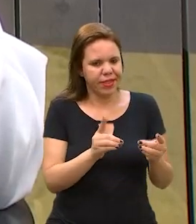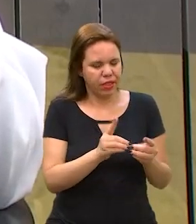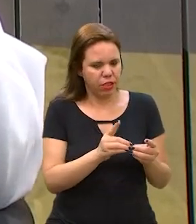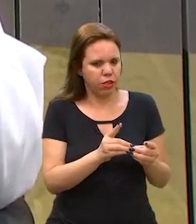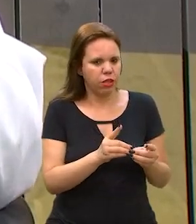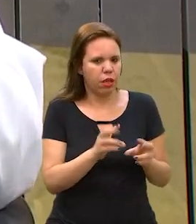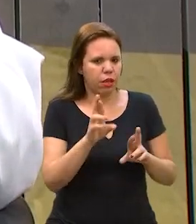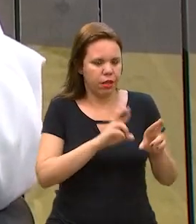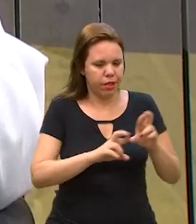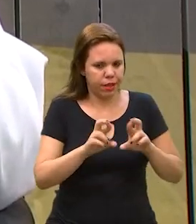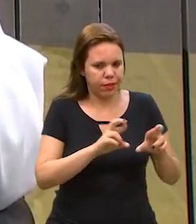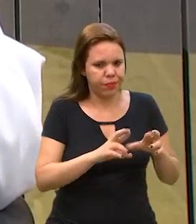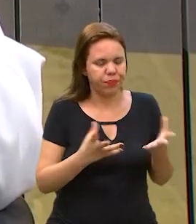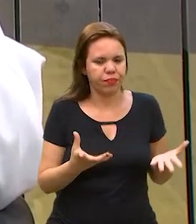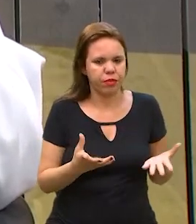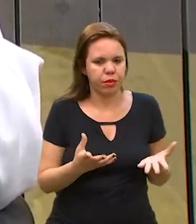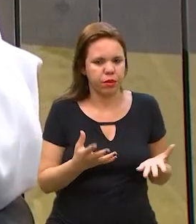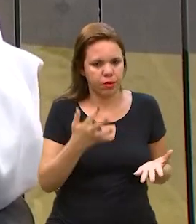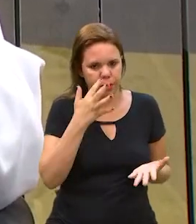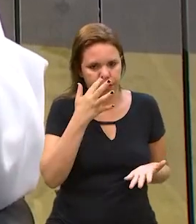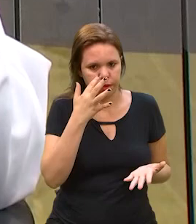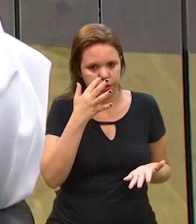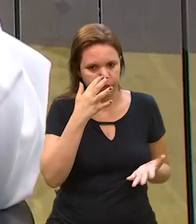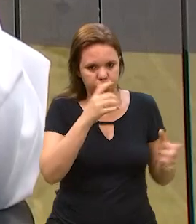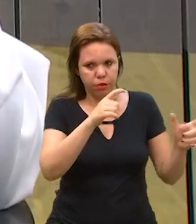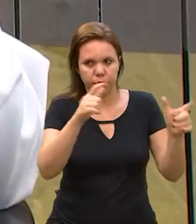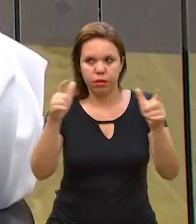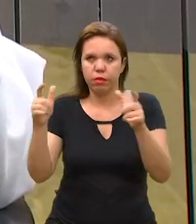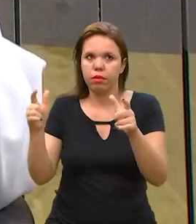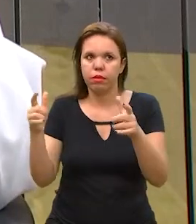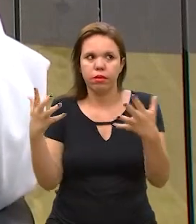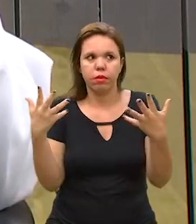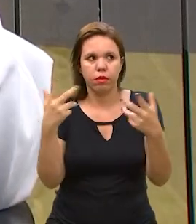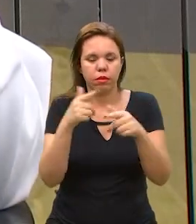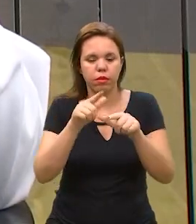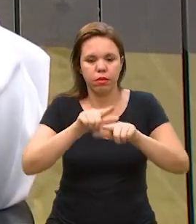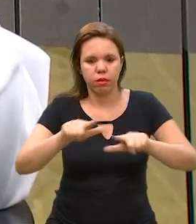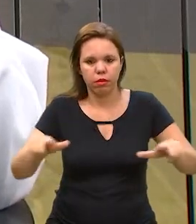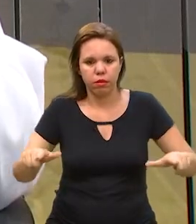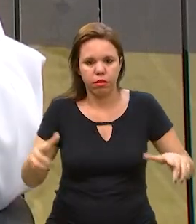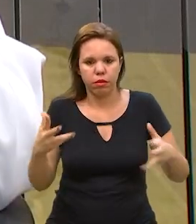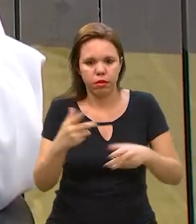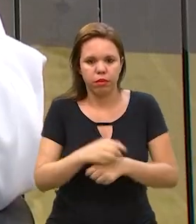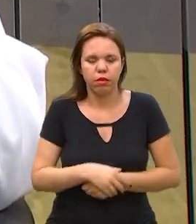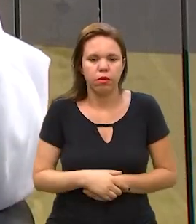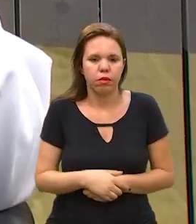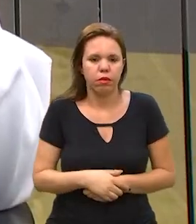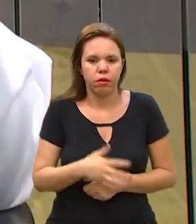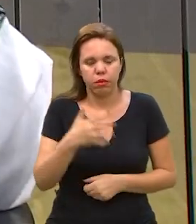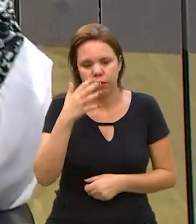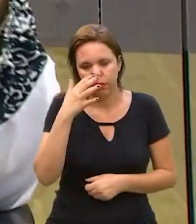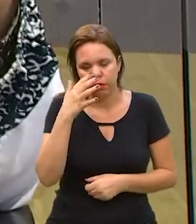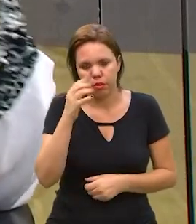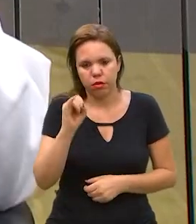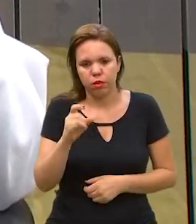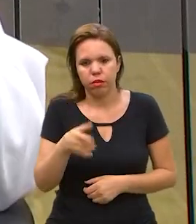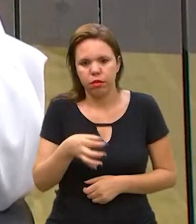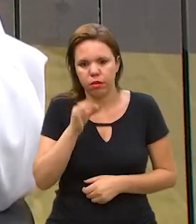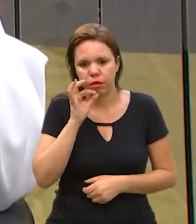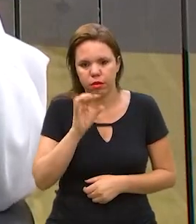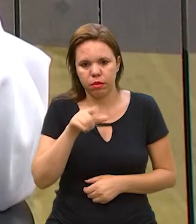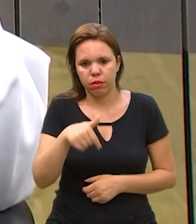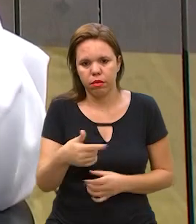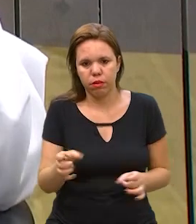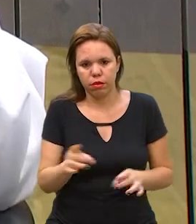coleta. Então o paciente ele se impressiona muito com a ambiência, com lugares bonitos, se o café